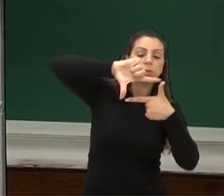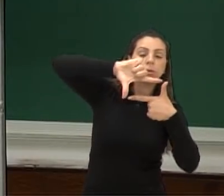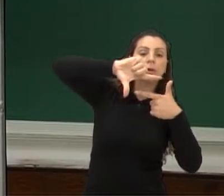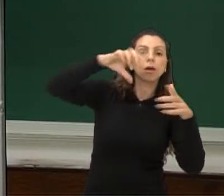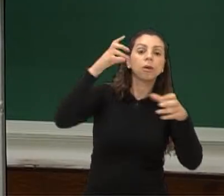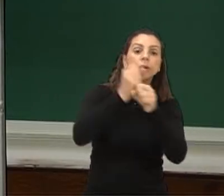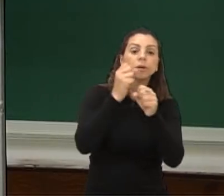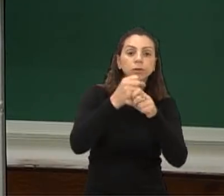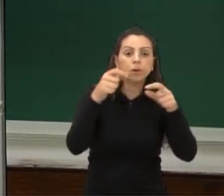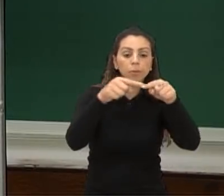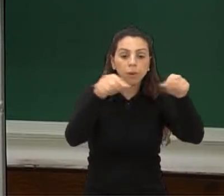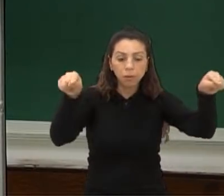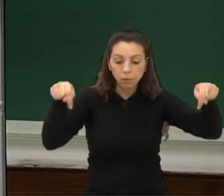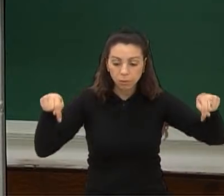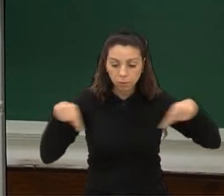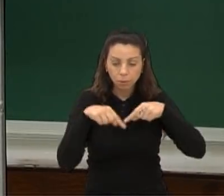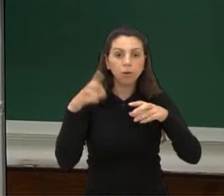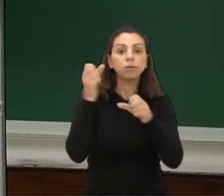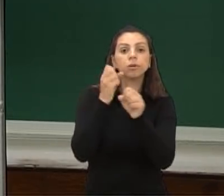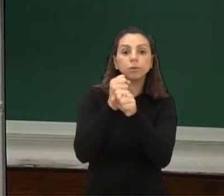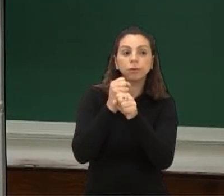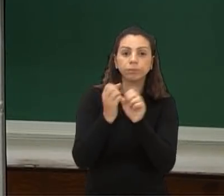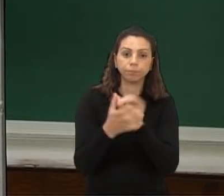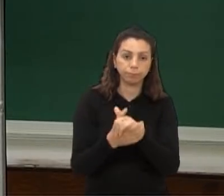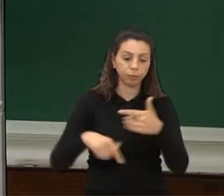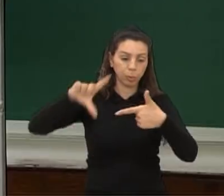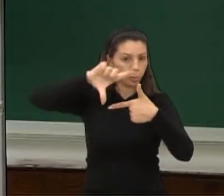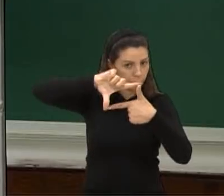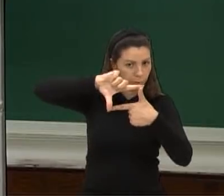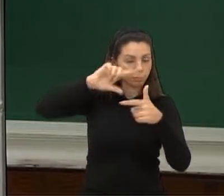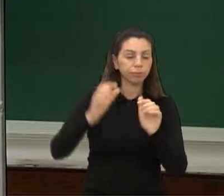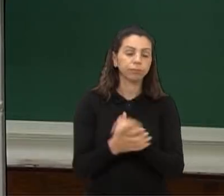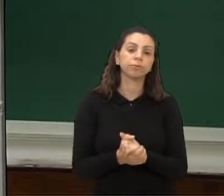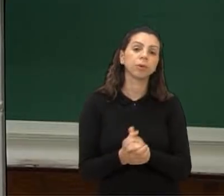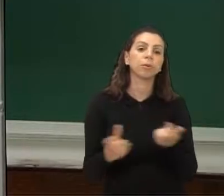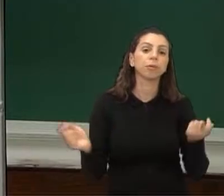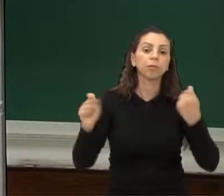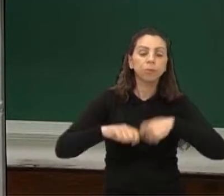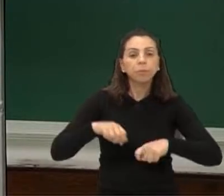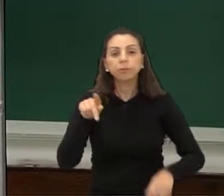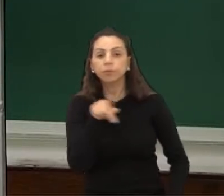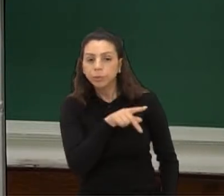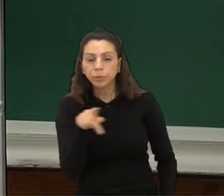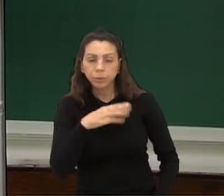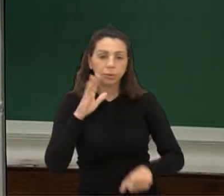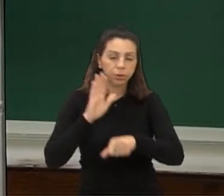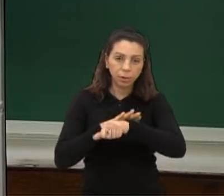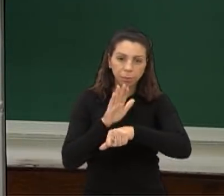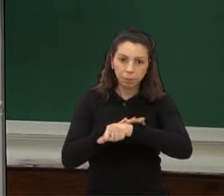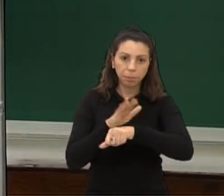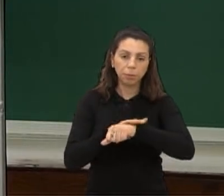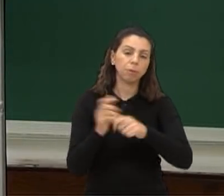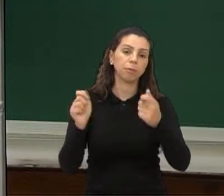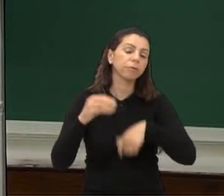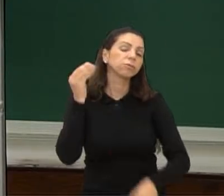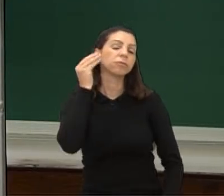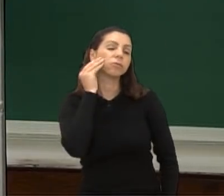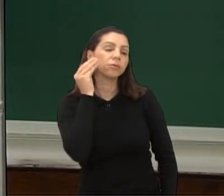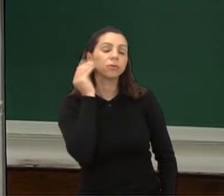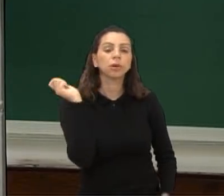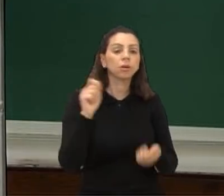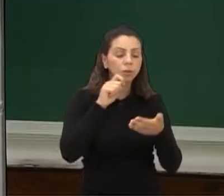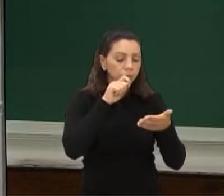todos os lados desse retângulo. Então, eu faço um desenho de um retângulo, aí no caderninho de vocês,